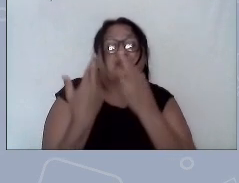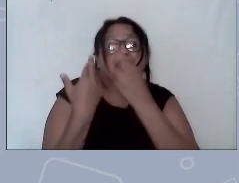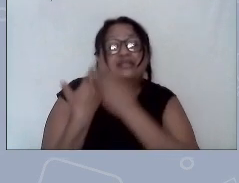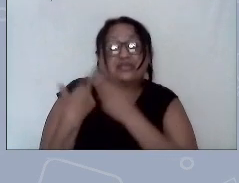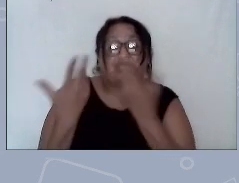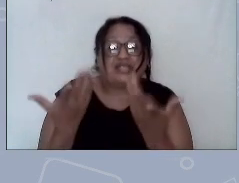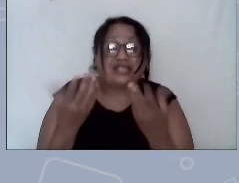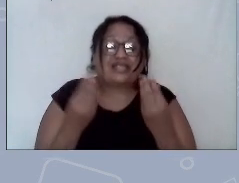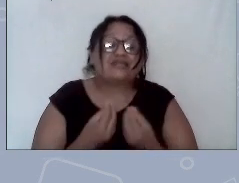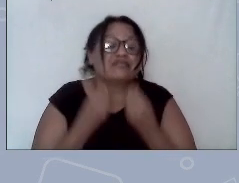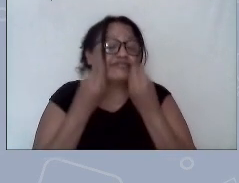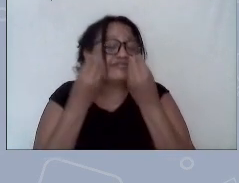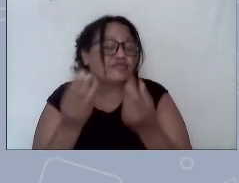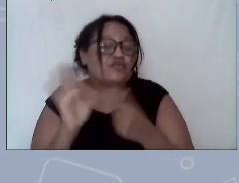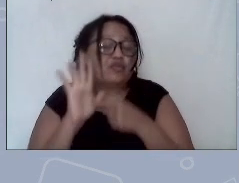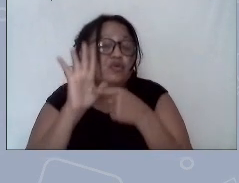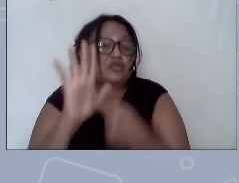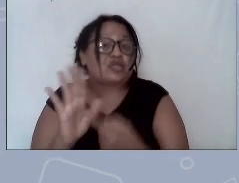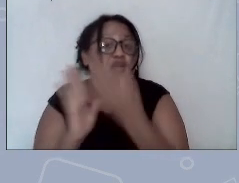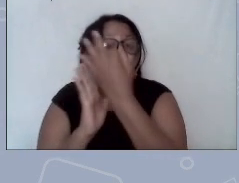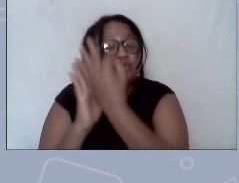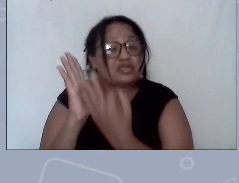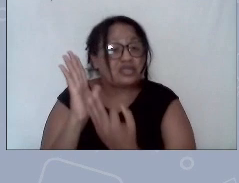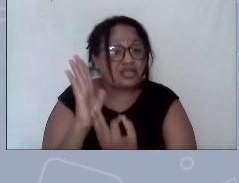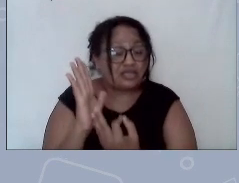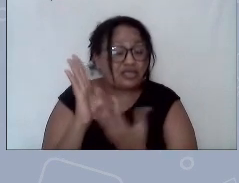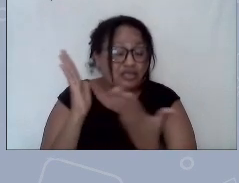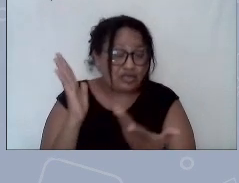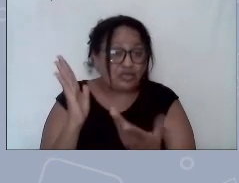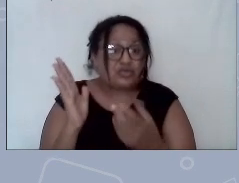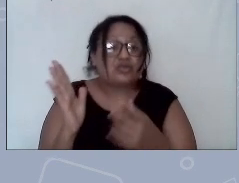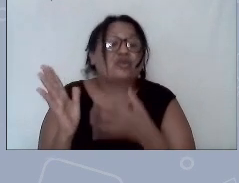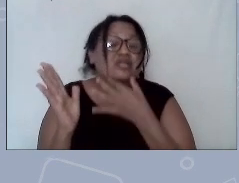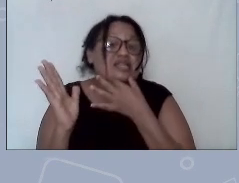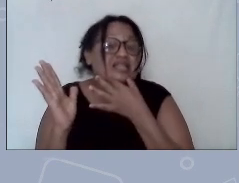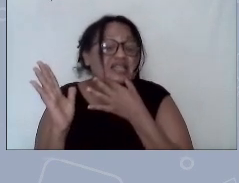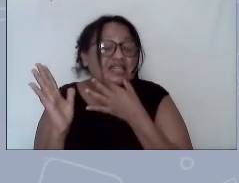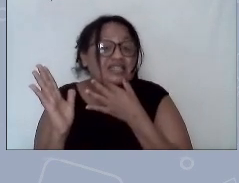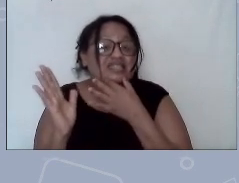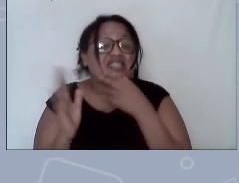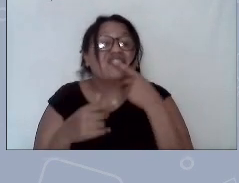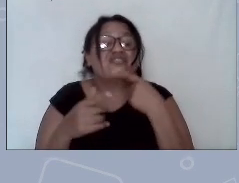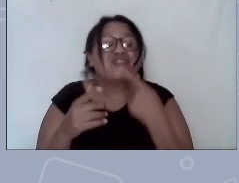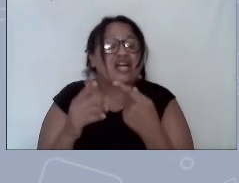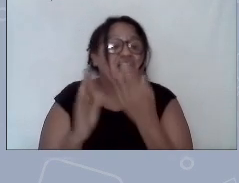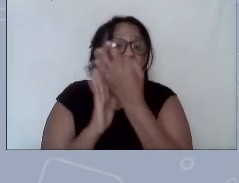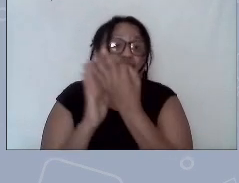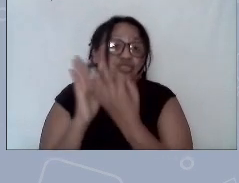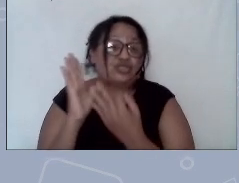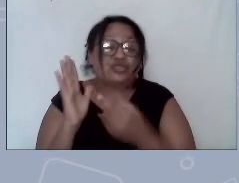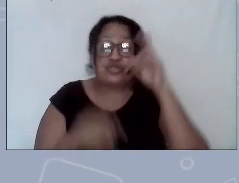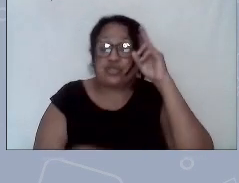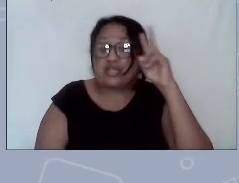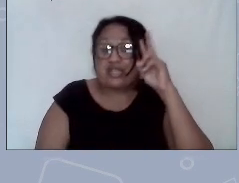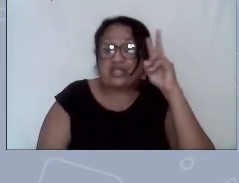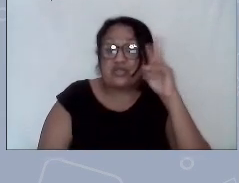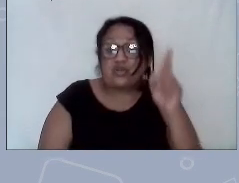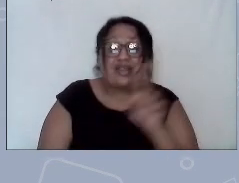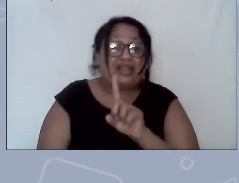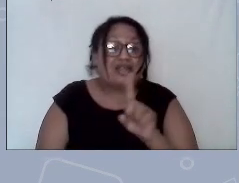historiador inglês Eduardo K onde ele diz que o historiador não é um escravo humilde nem um senhor